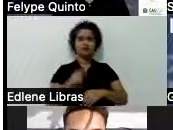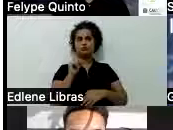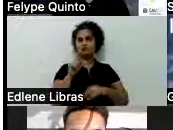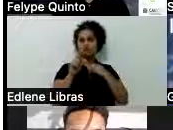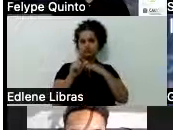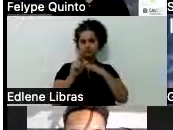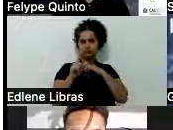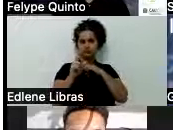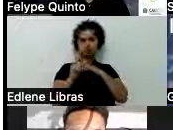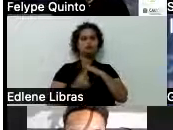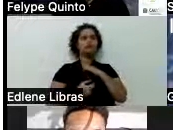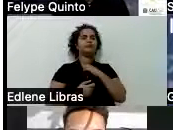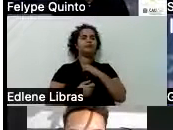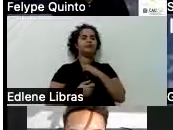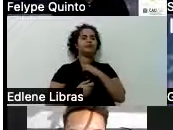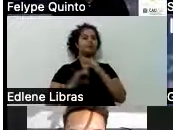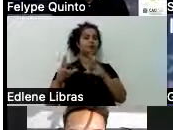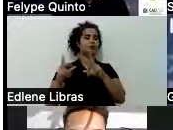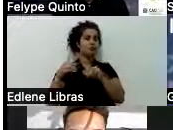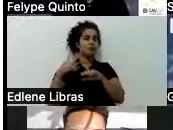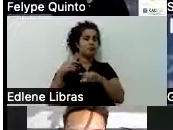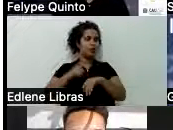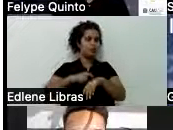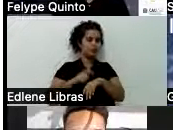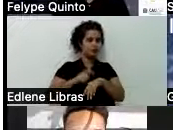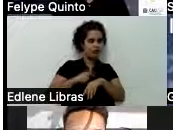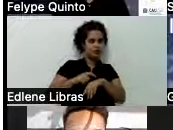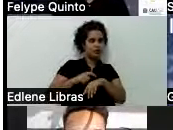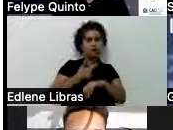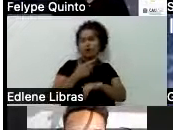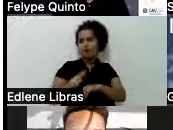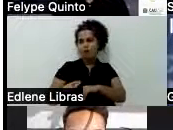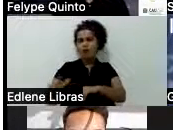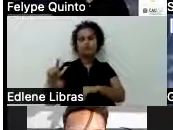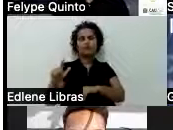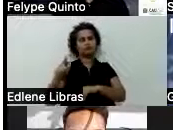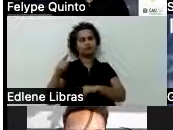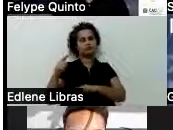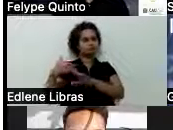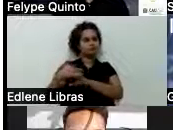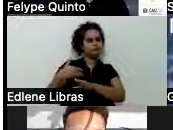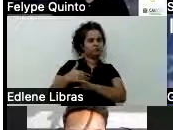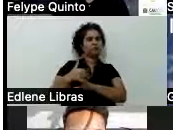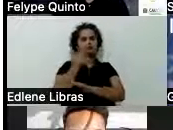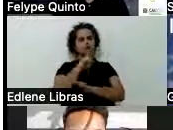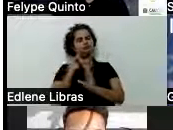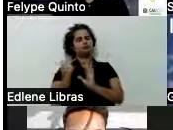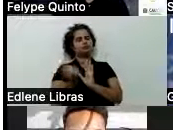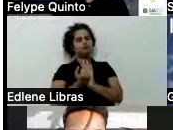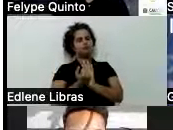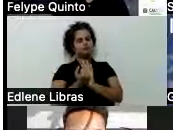e nos todos os momentos que há alguma articulação com outros atores, a gente ressaltava, e também a gente conseguia marcar